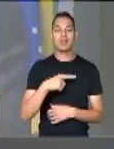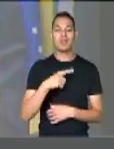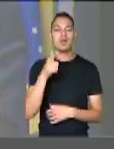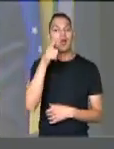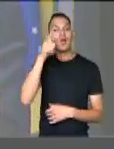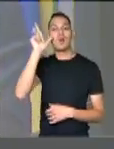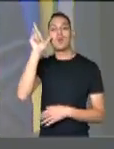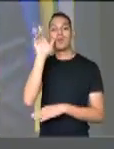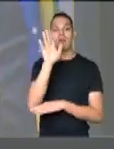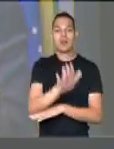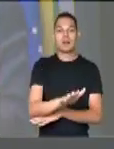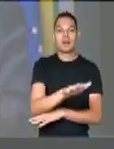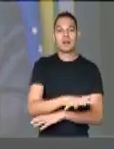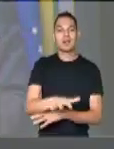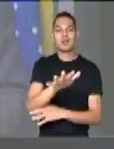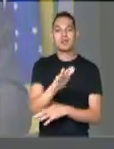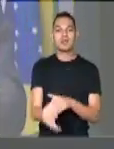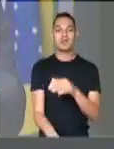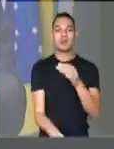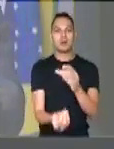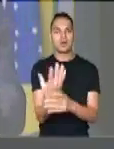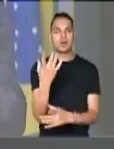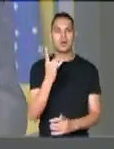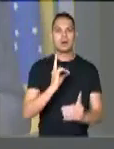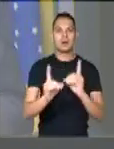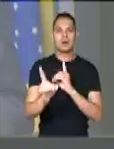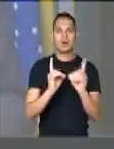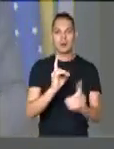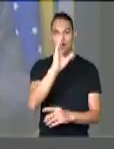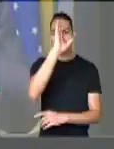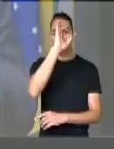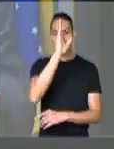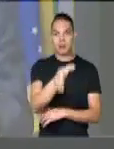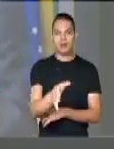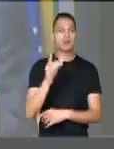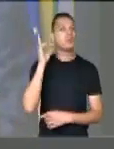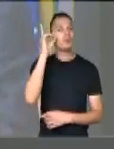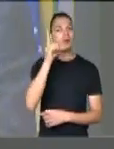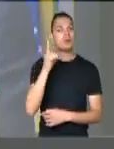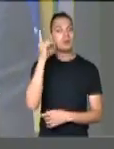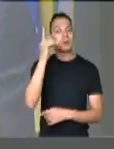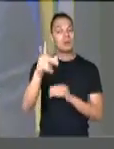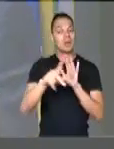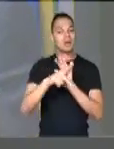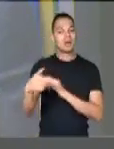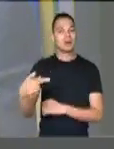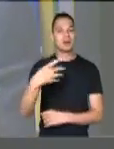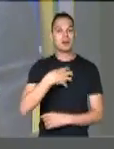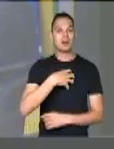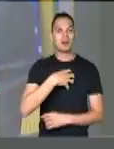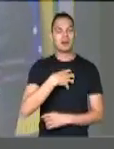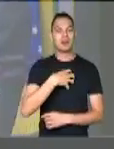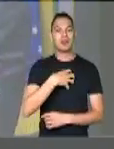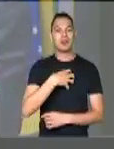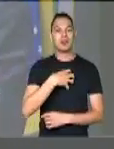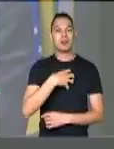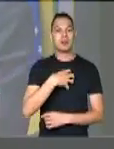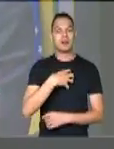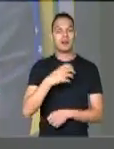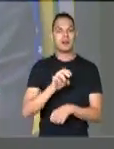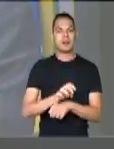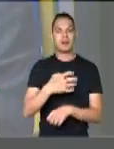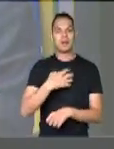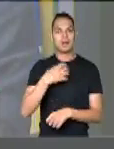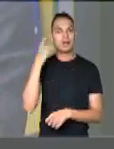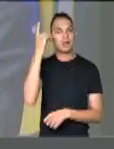à tarde, o setor produtivo, dialogando diretamente com os deputados da Bahia. Os deputados da Bahia, o